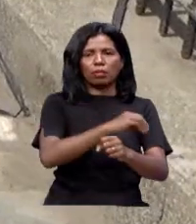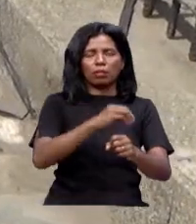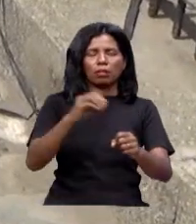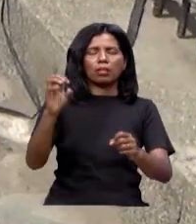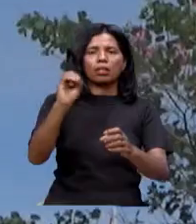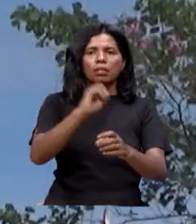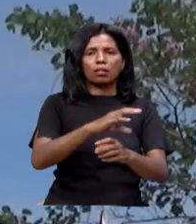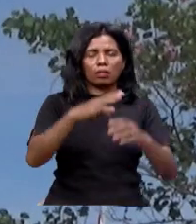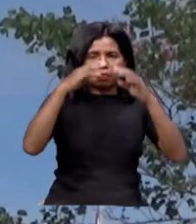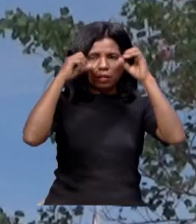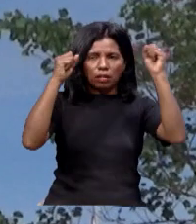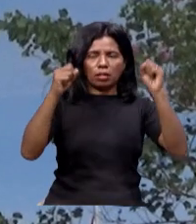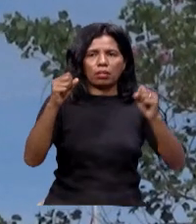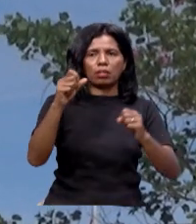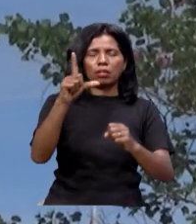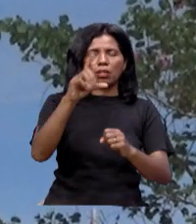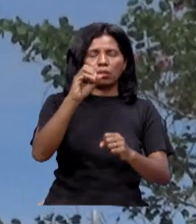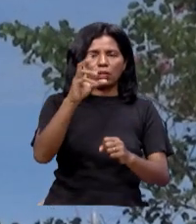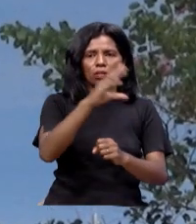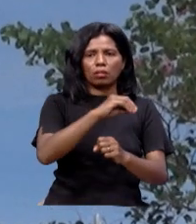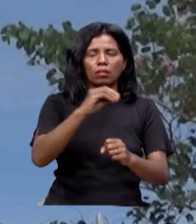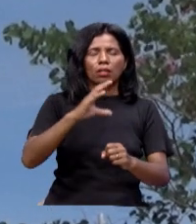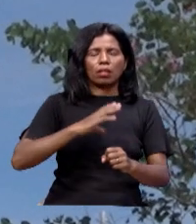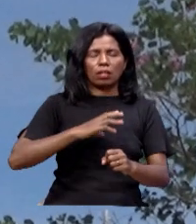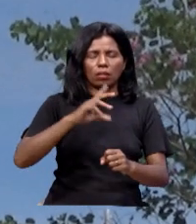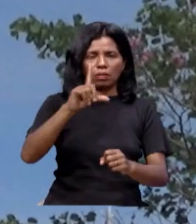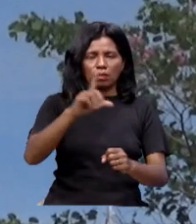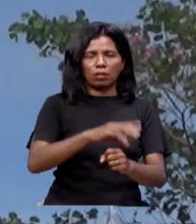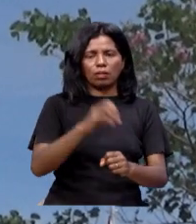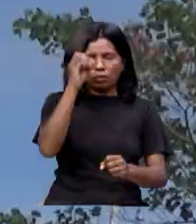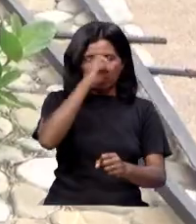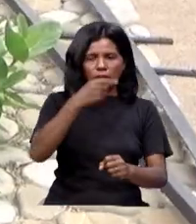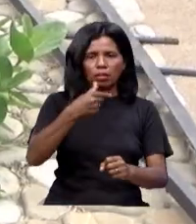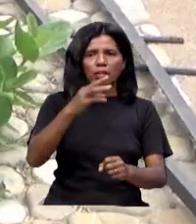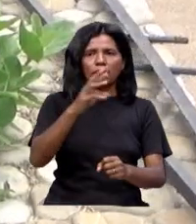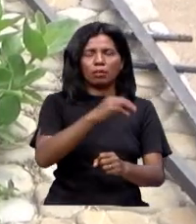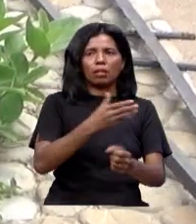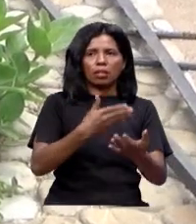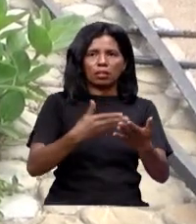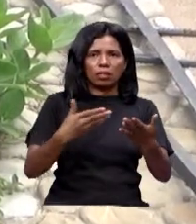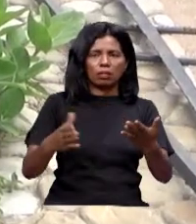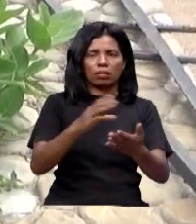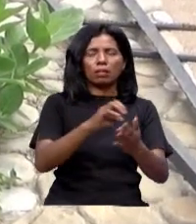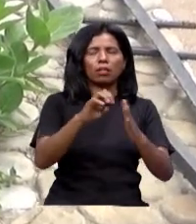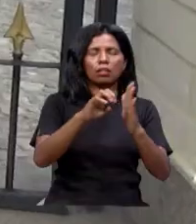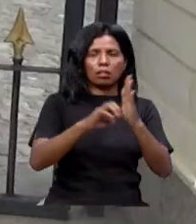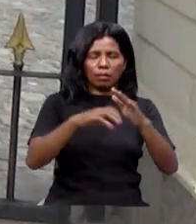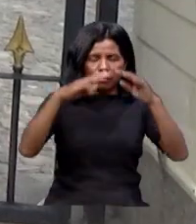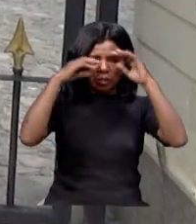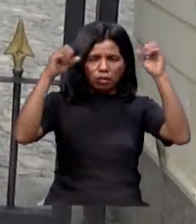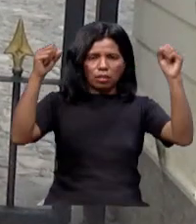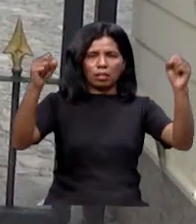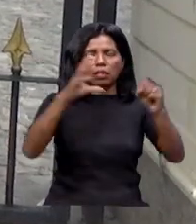estátua presidente Francisco Xavier do Amaral Caicoli. Observação gemeni, facilidade e a jardim estátua presidente Nicolau